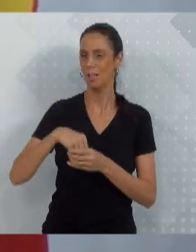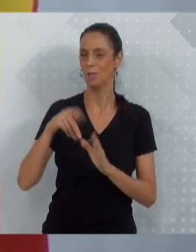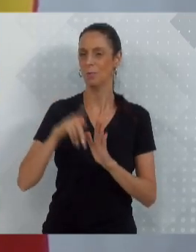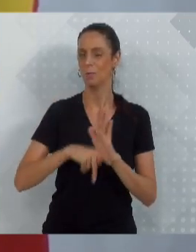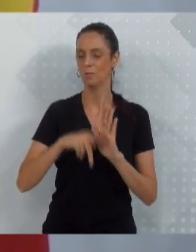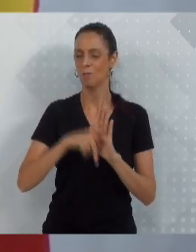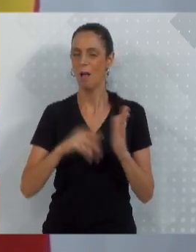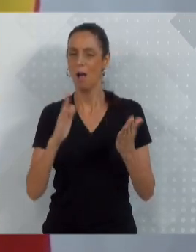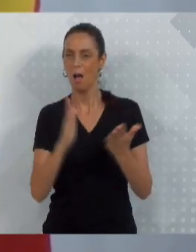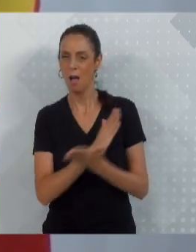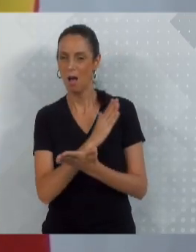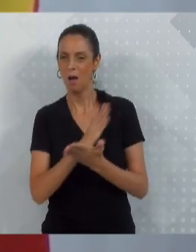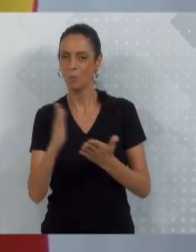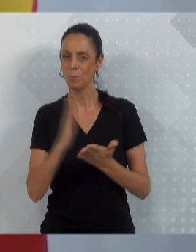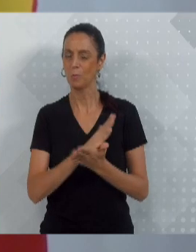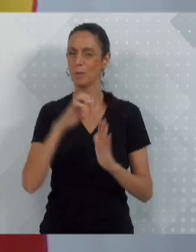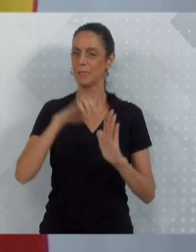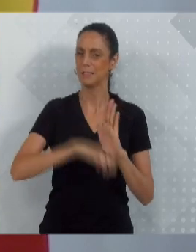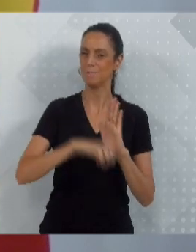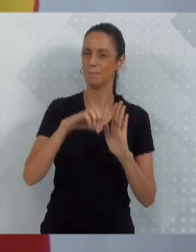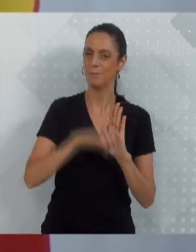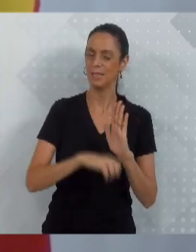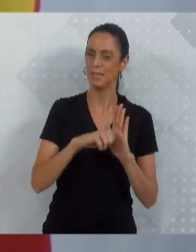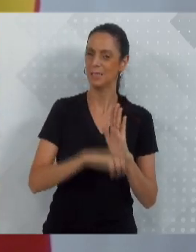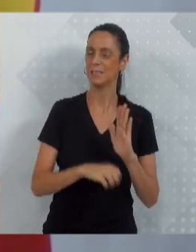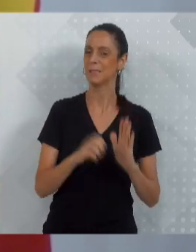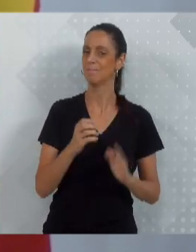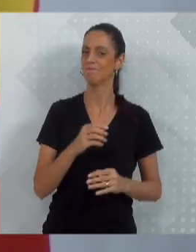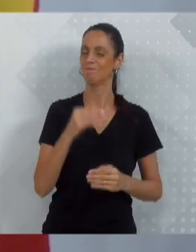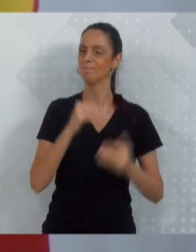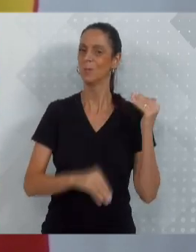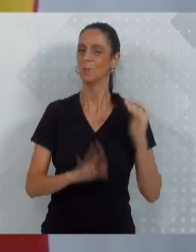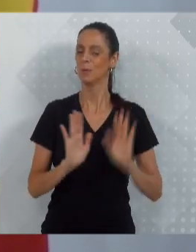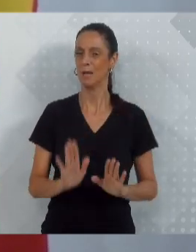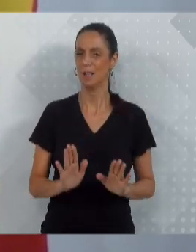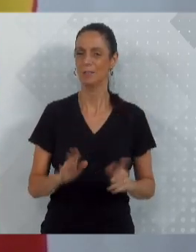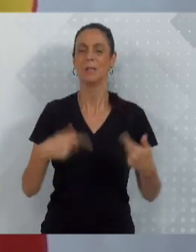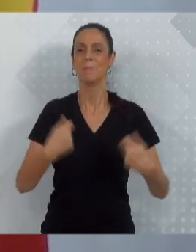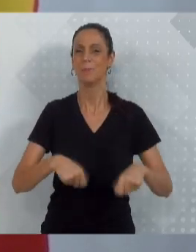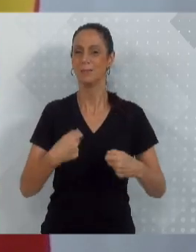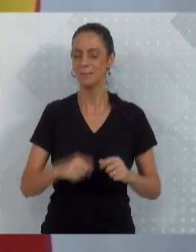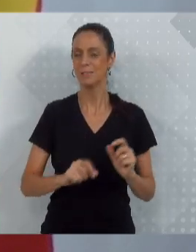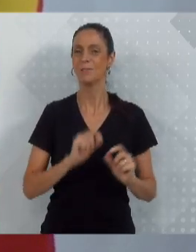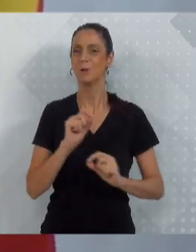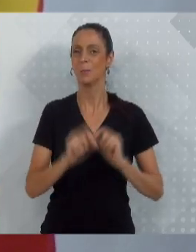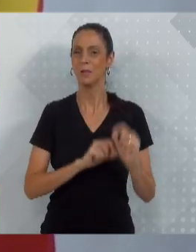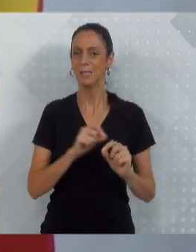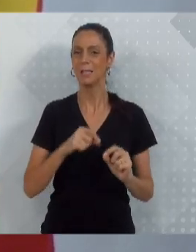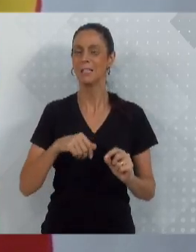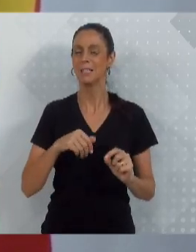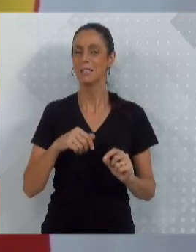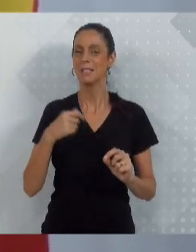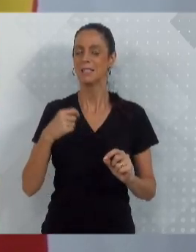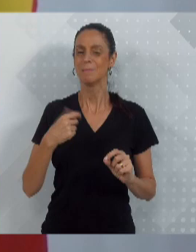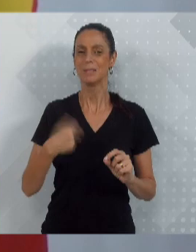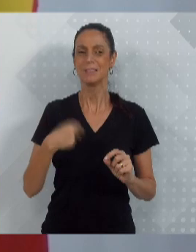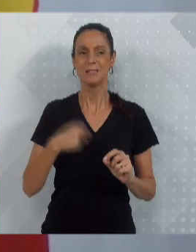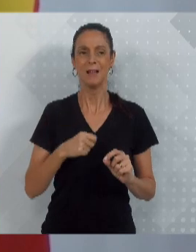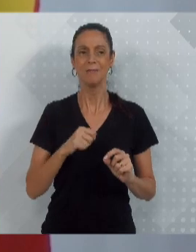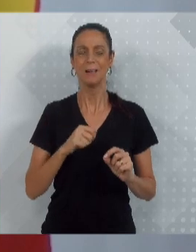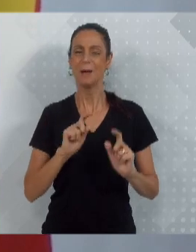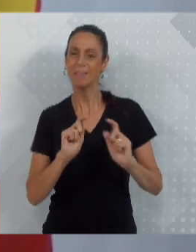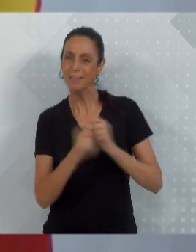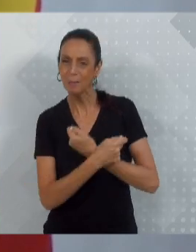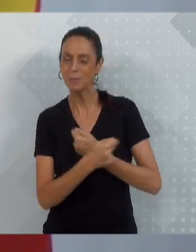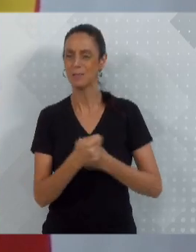de transição, que a gente apresentou e por poucos votos não foram aprovadas, eram necessárias e mais justas com os servidores públicos. Então, assim,